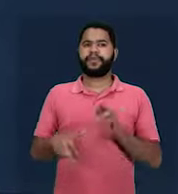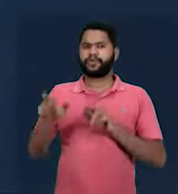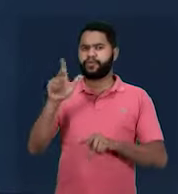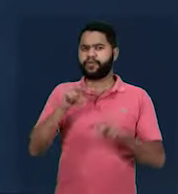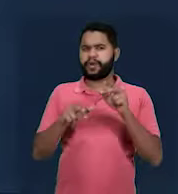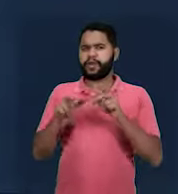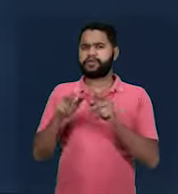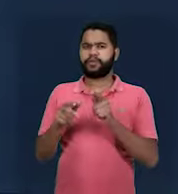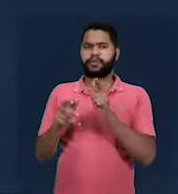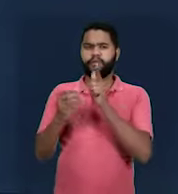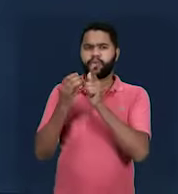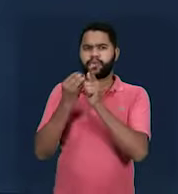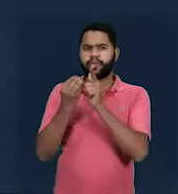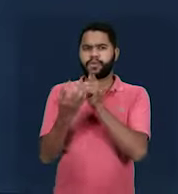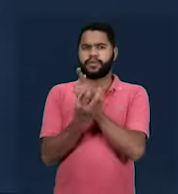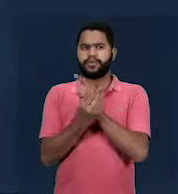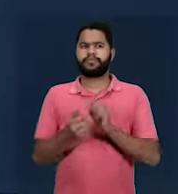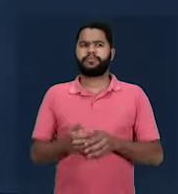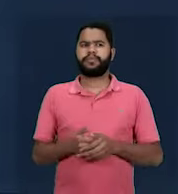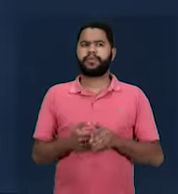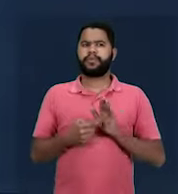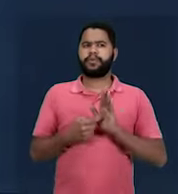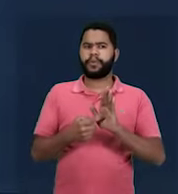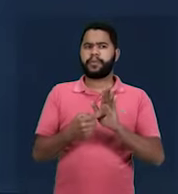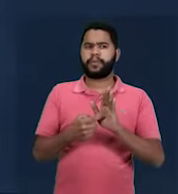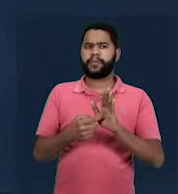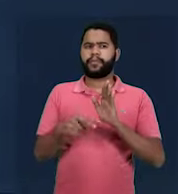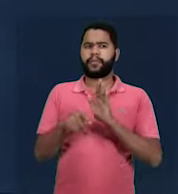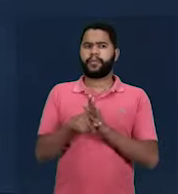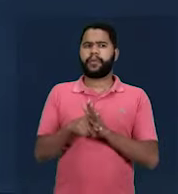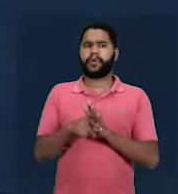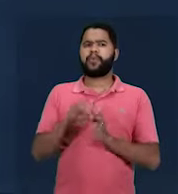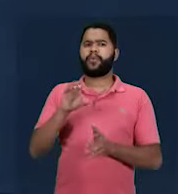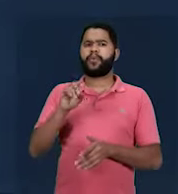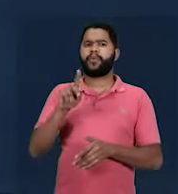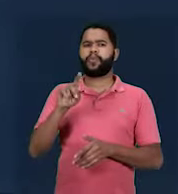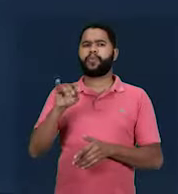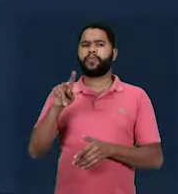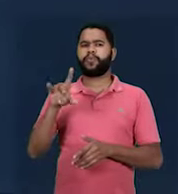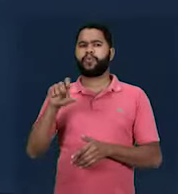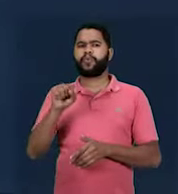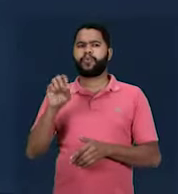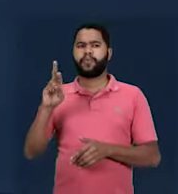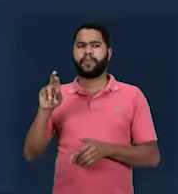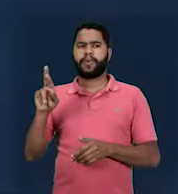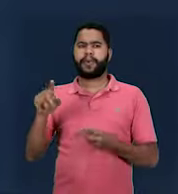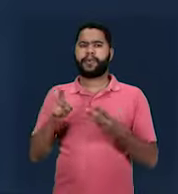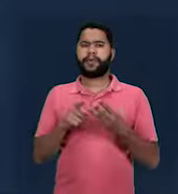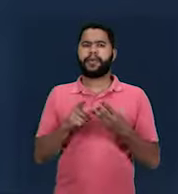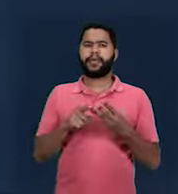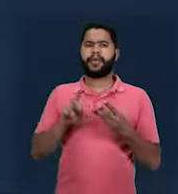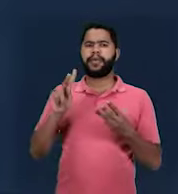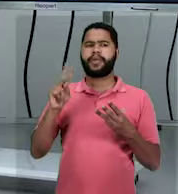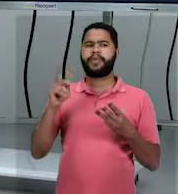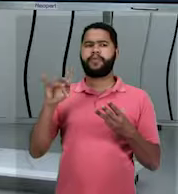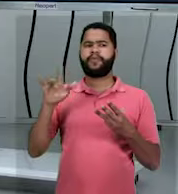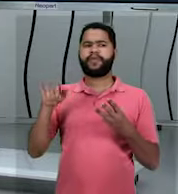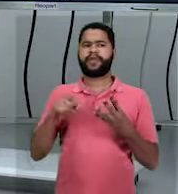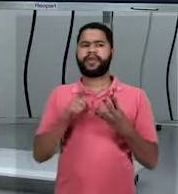dos testículos, o aparecimento do corpúsculo de Barr, hemofilia,